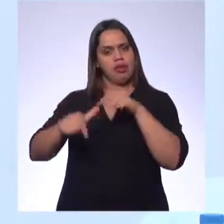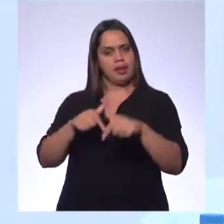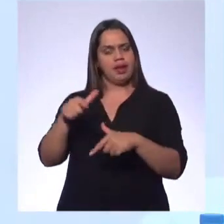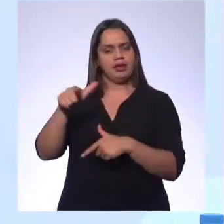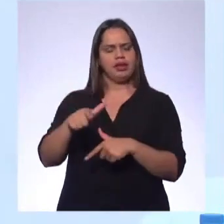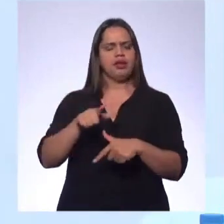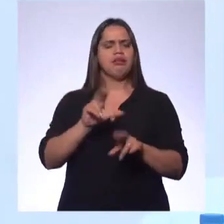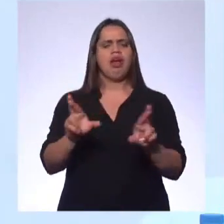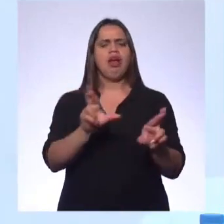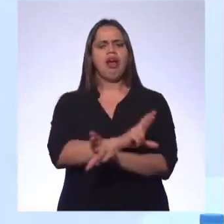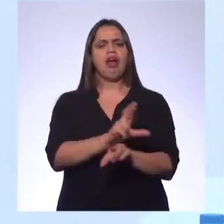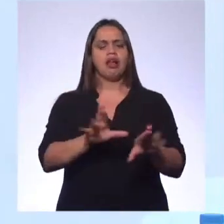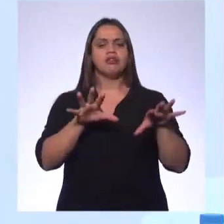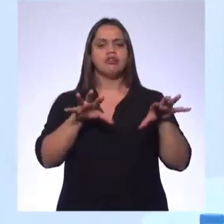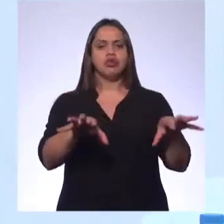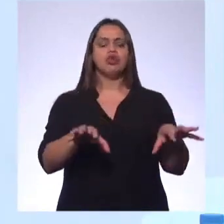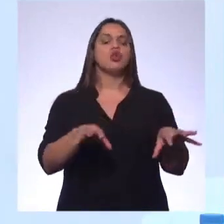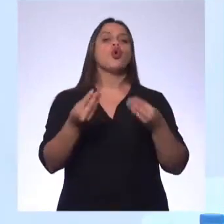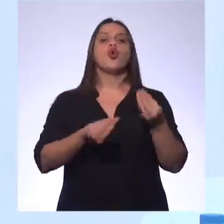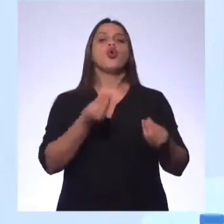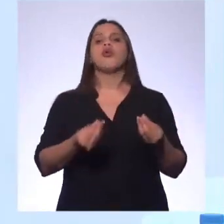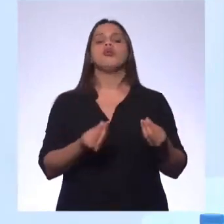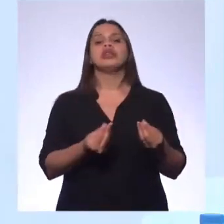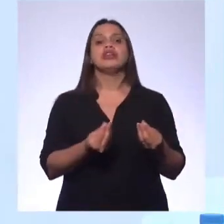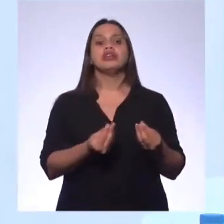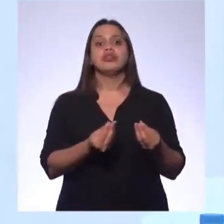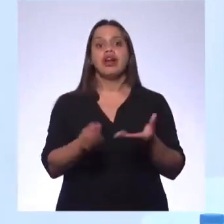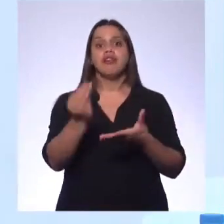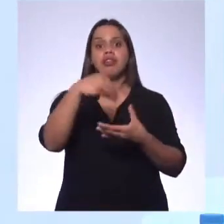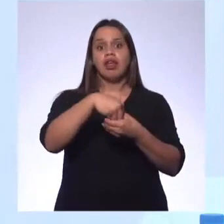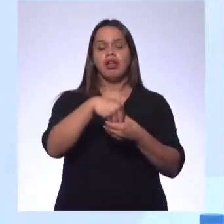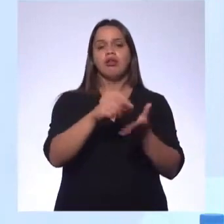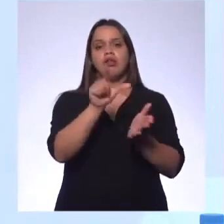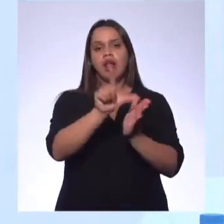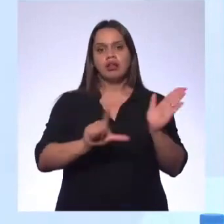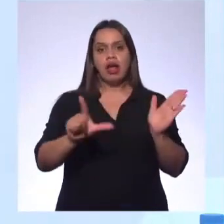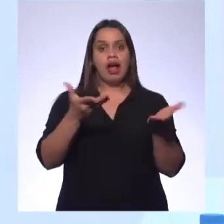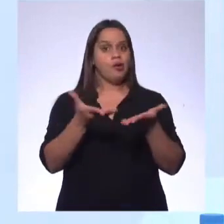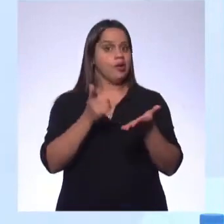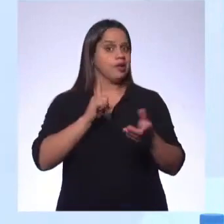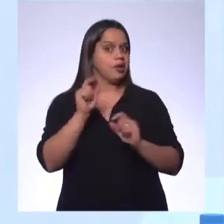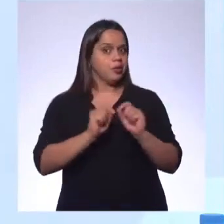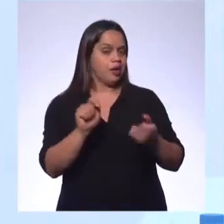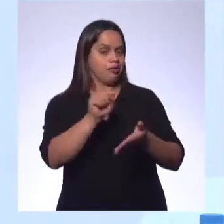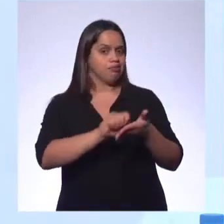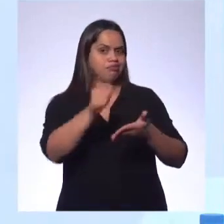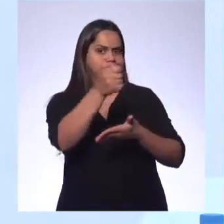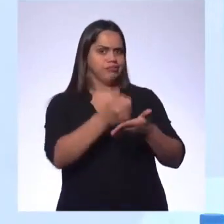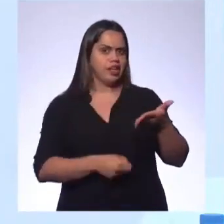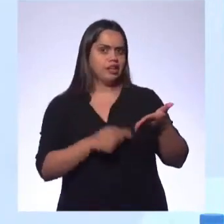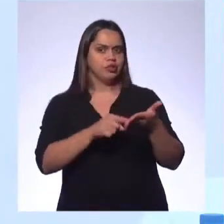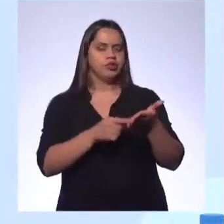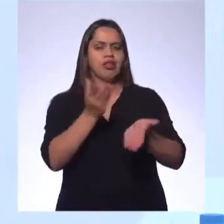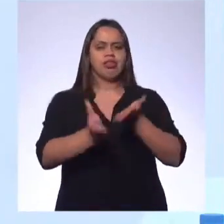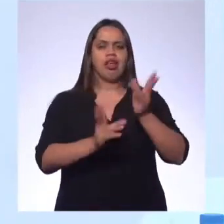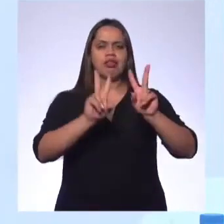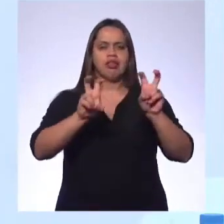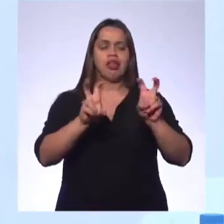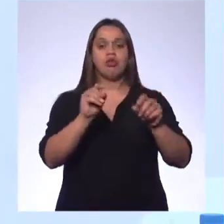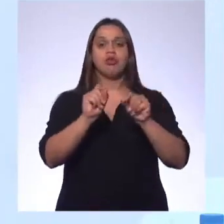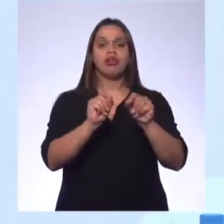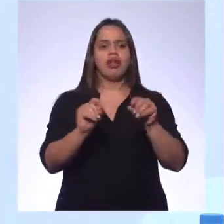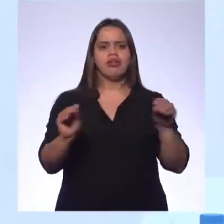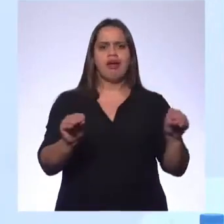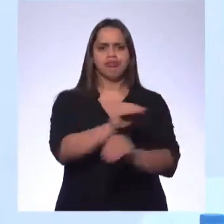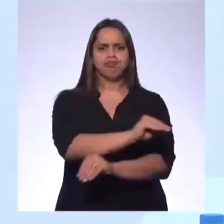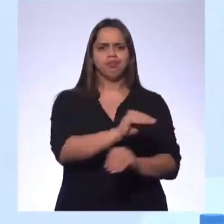essa relação, como isso aparecia na literatura. Então, a gente tem uma literatura agora que trata dessas questões, dessa agitação,